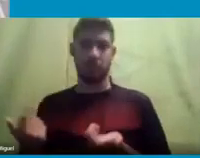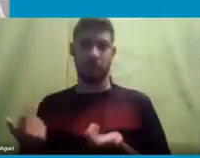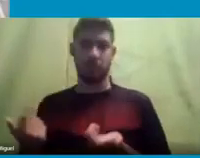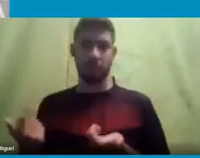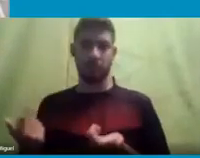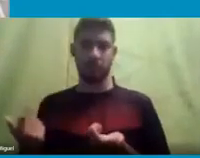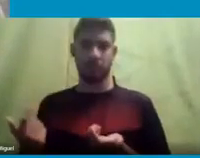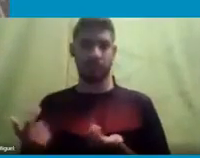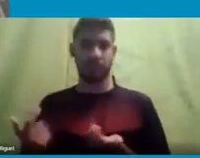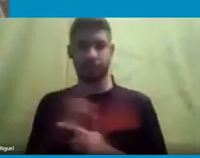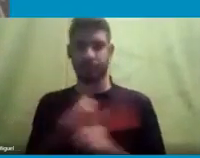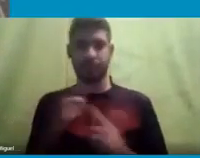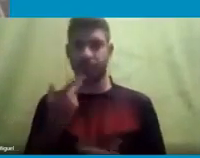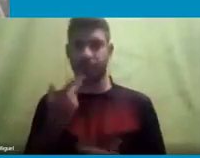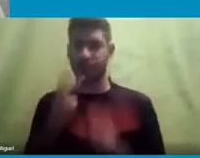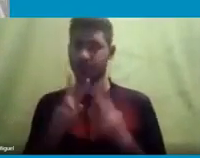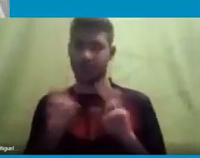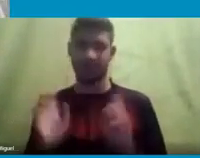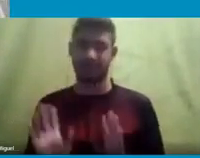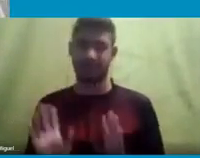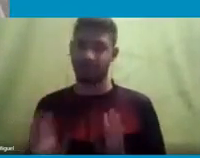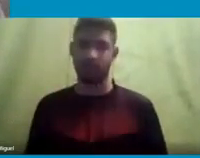Eu não tenho muita coisa para falar sobre isso, tá?